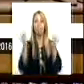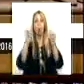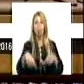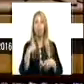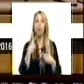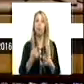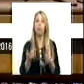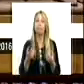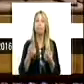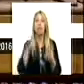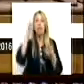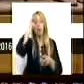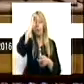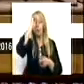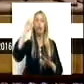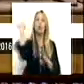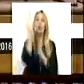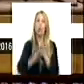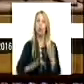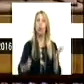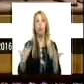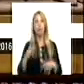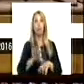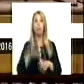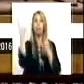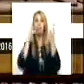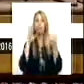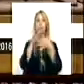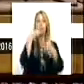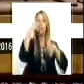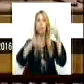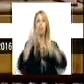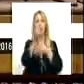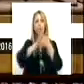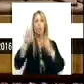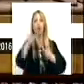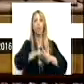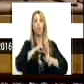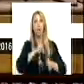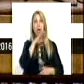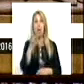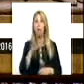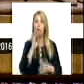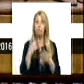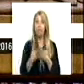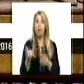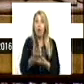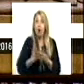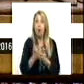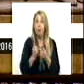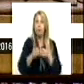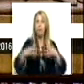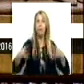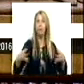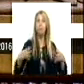assim o tempo de pensar nas pessoas. Chegou o tempo de devolver rendimentos às famílias e colocar a economia a crescer. Este,